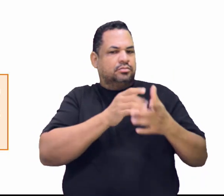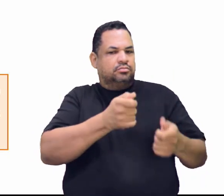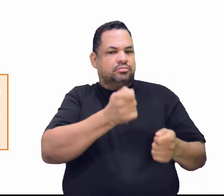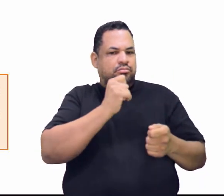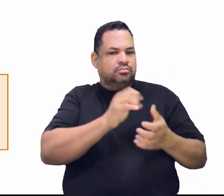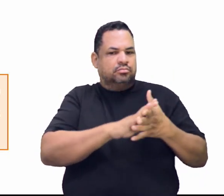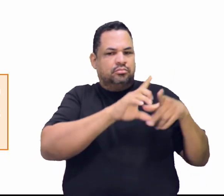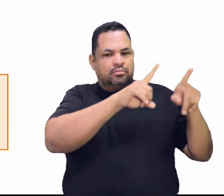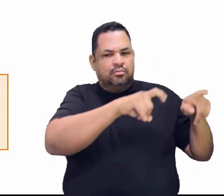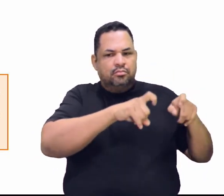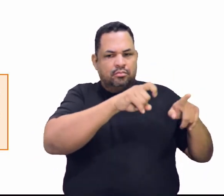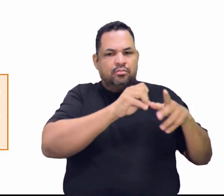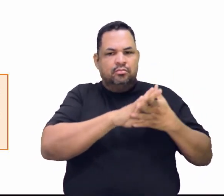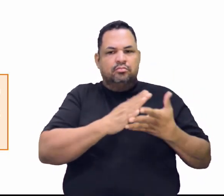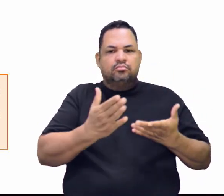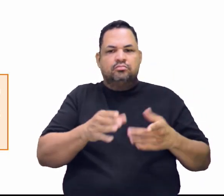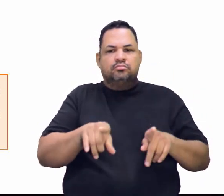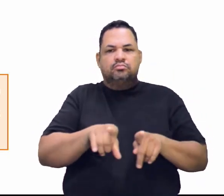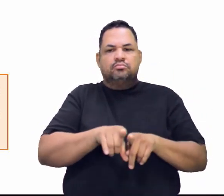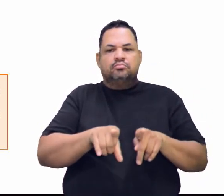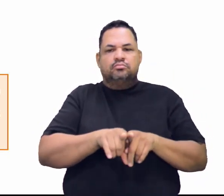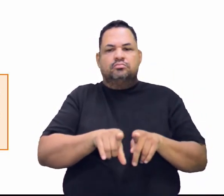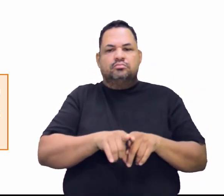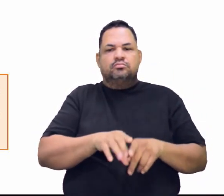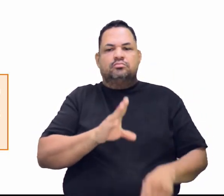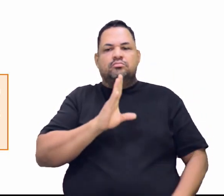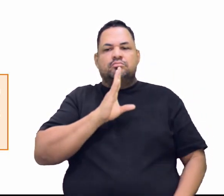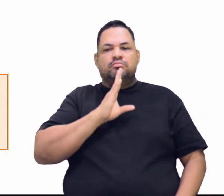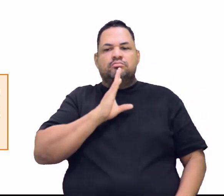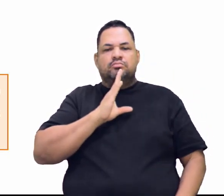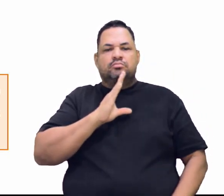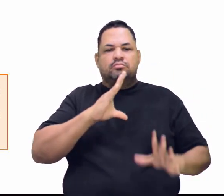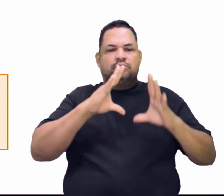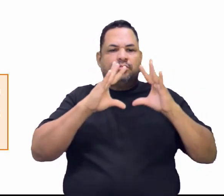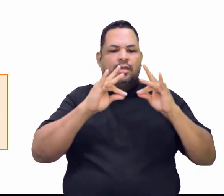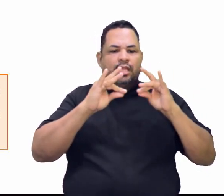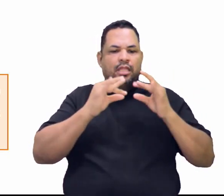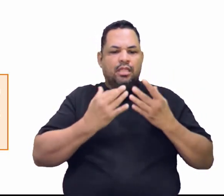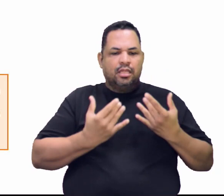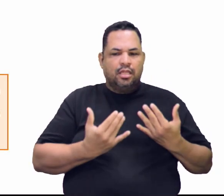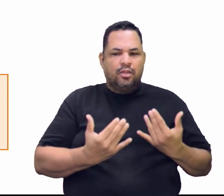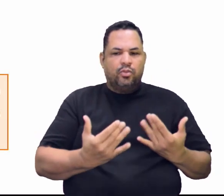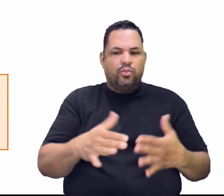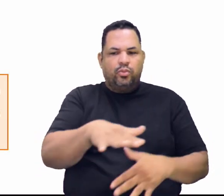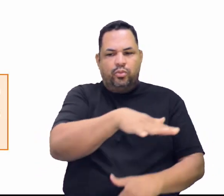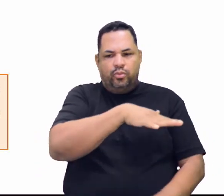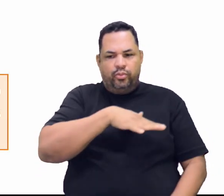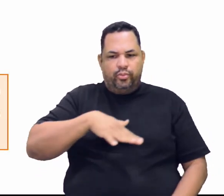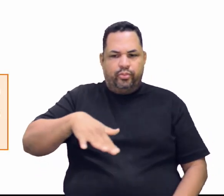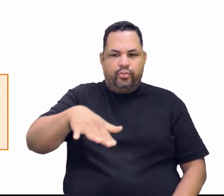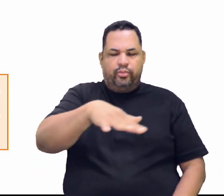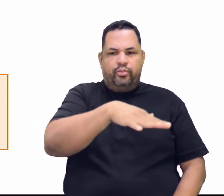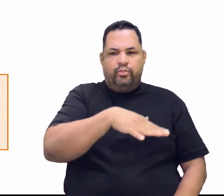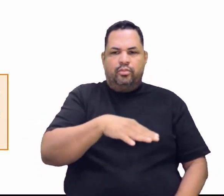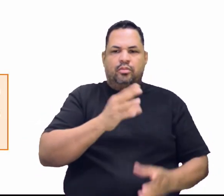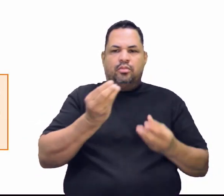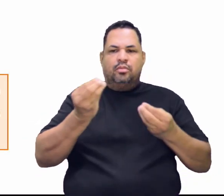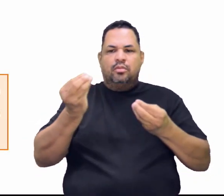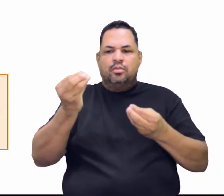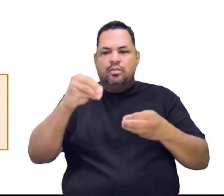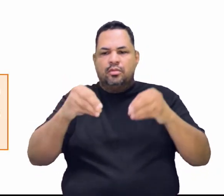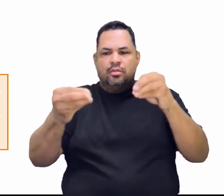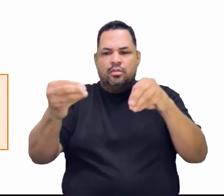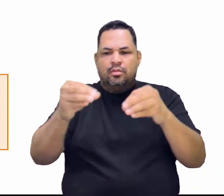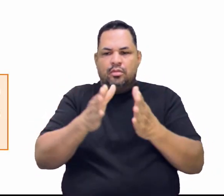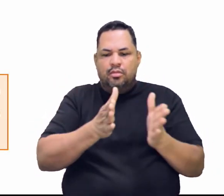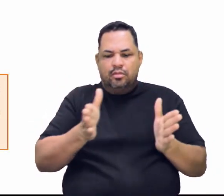da pesca, da agricultura e também conheciam as várzeas. O que é isso? Eles